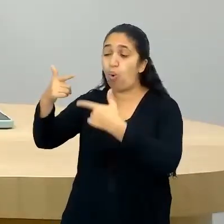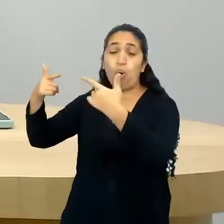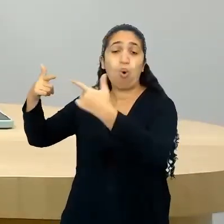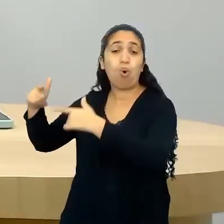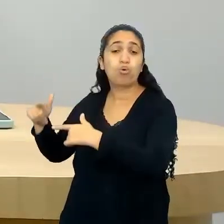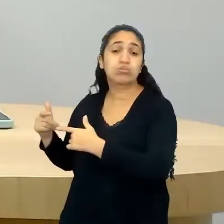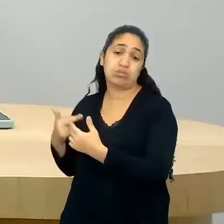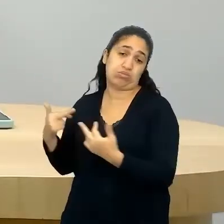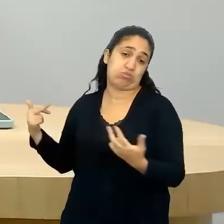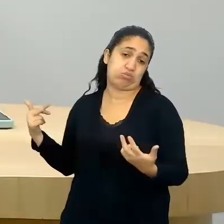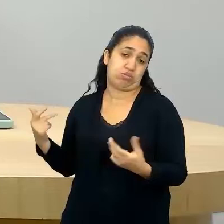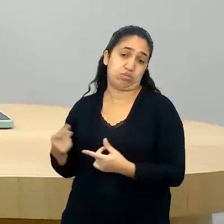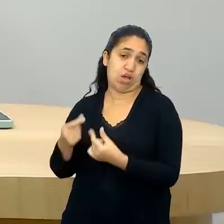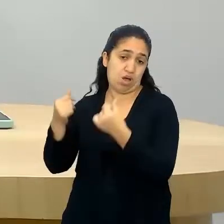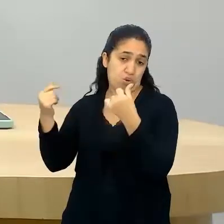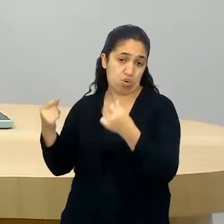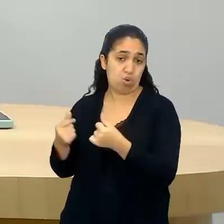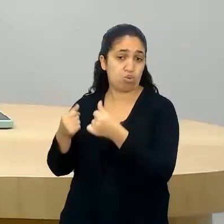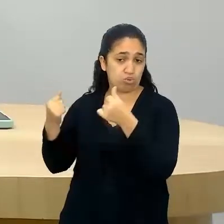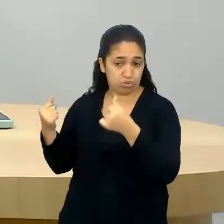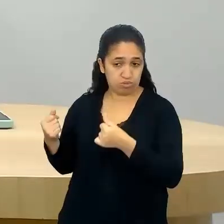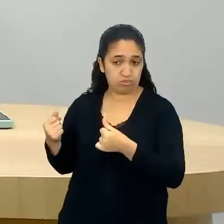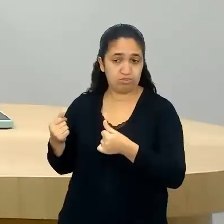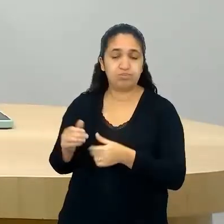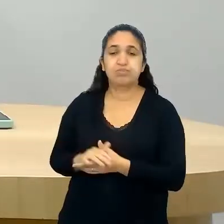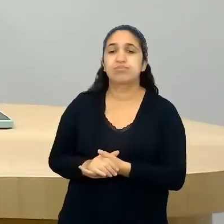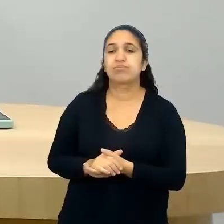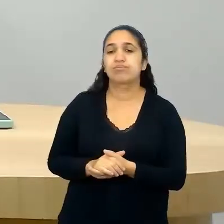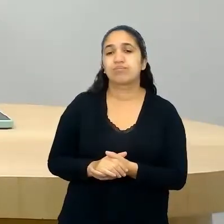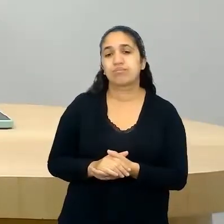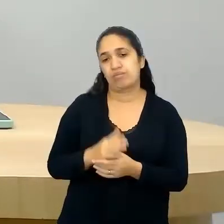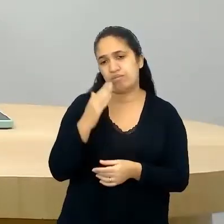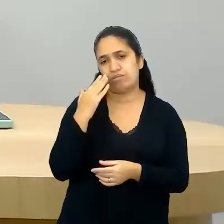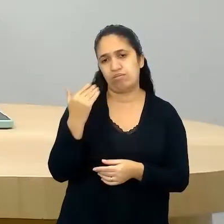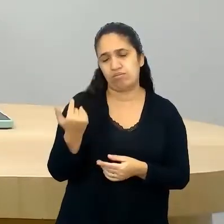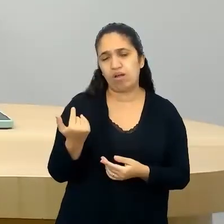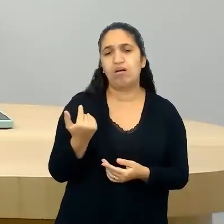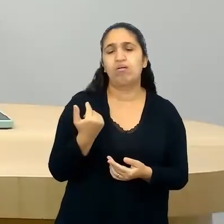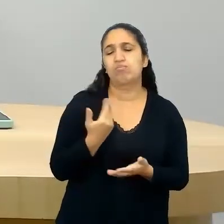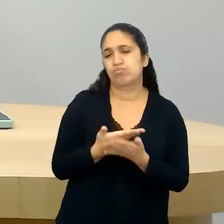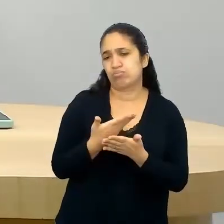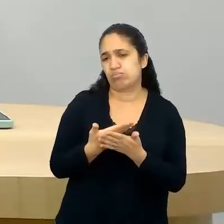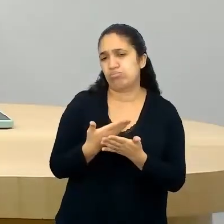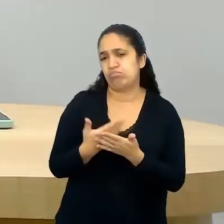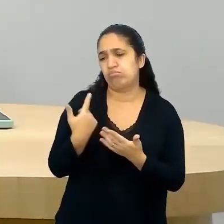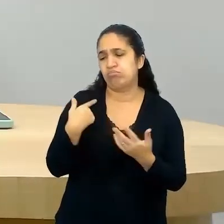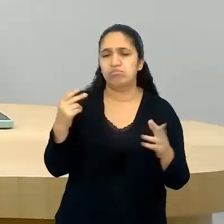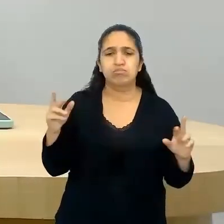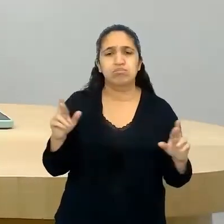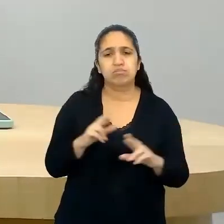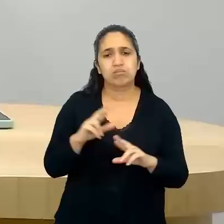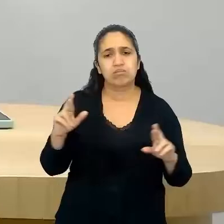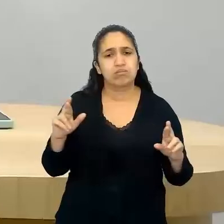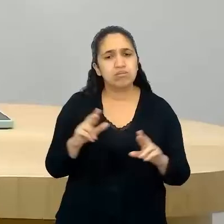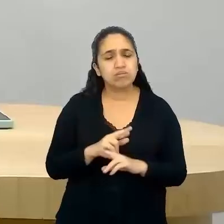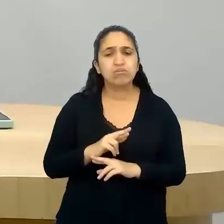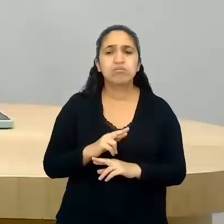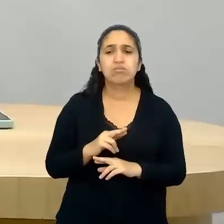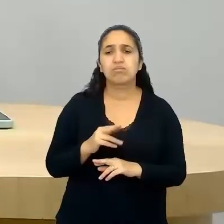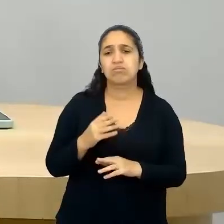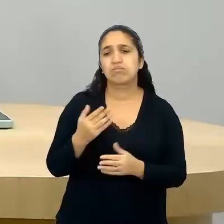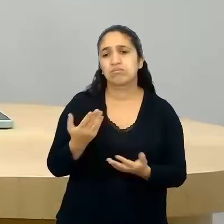recursos econômicos, né. A gente sabe que boa parte aí dos estudos, né, tem muita relação aí, logicamente,